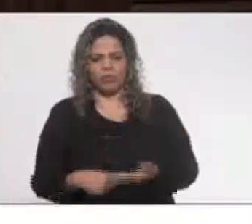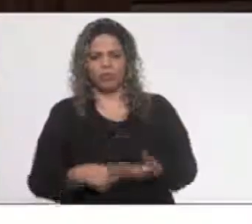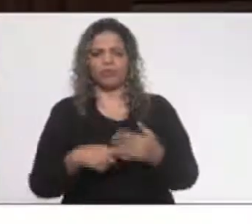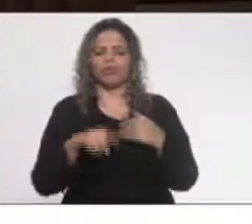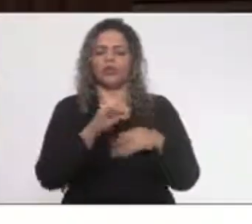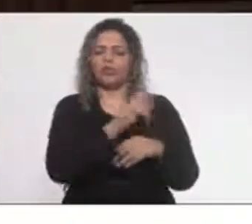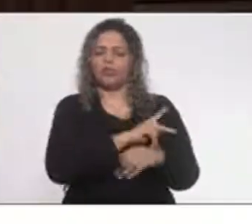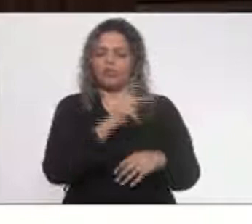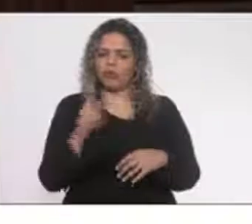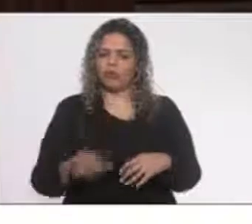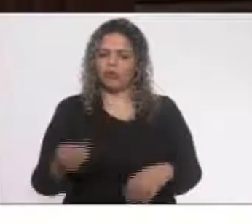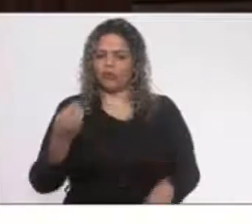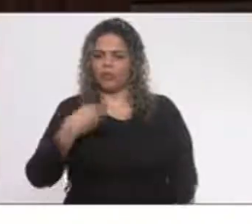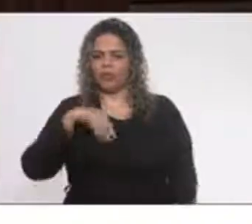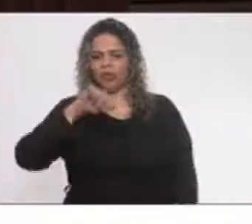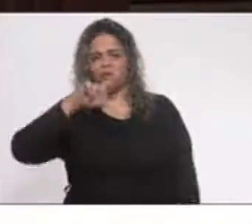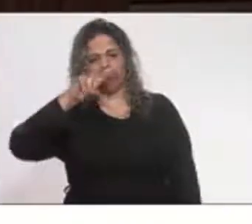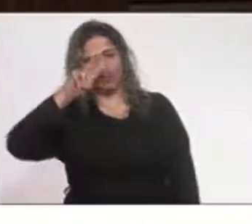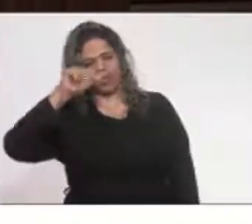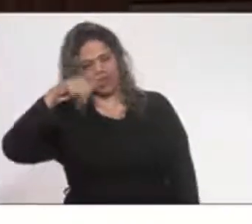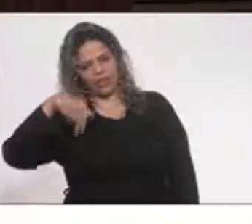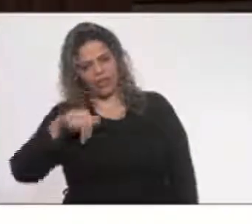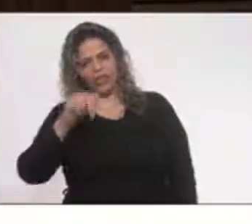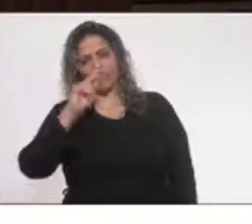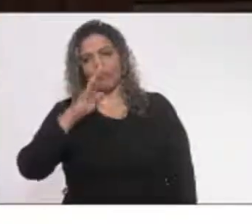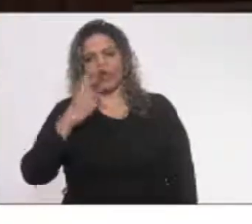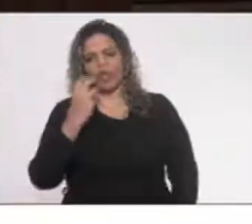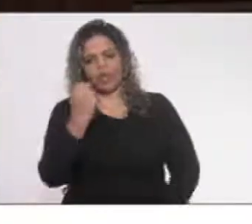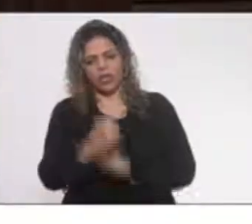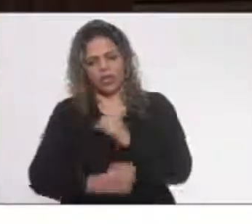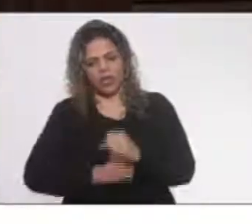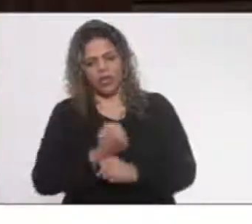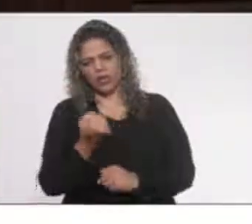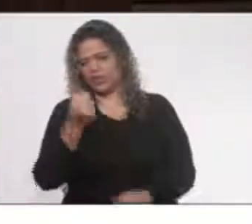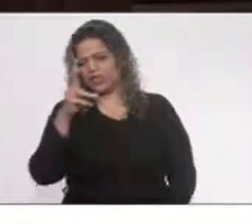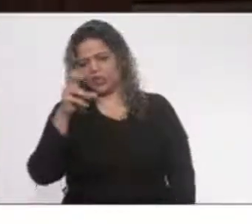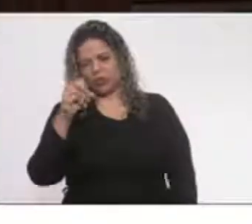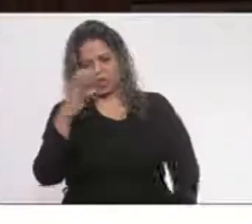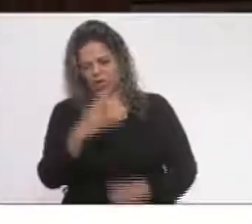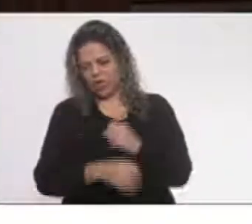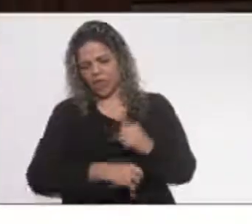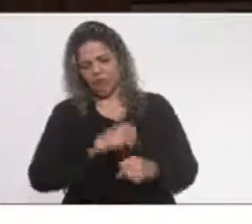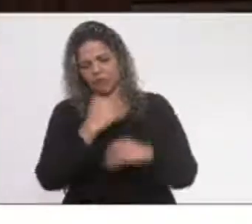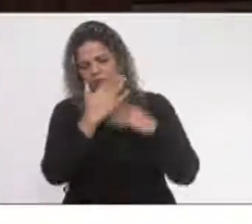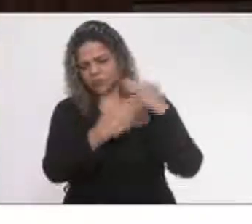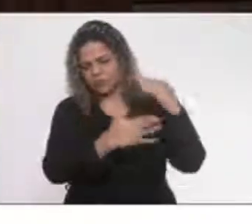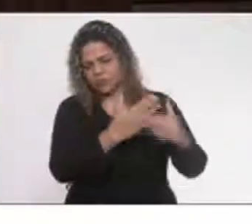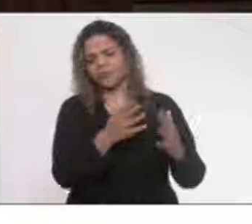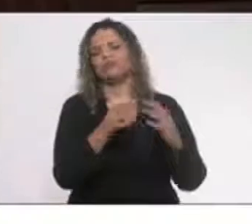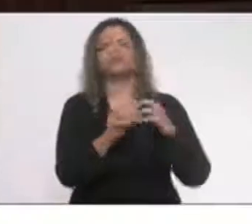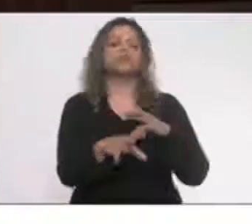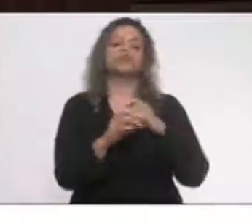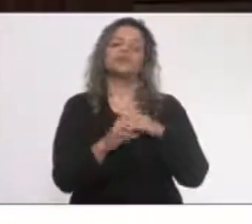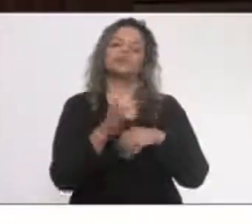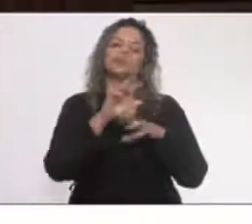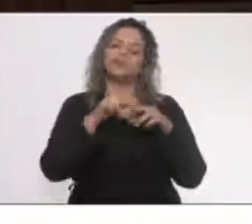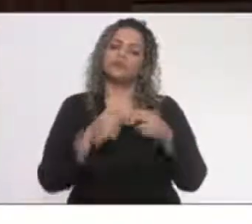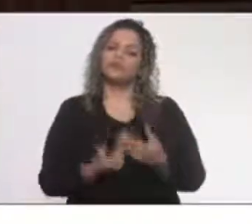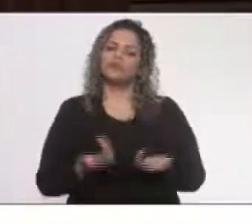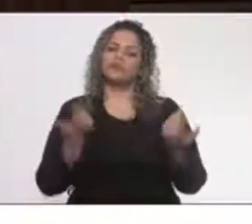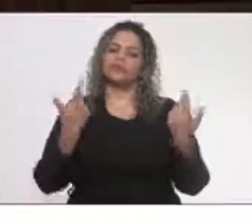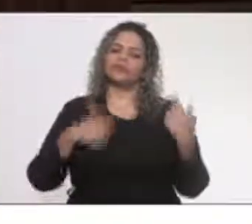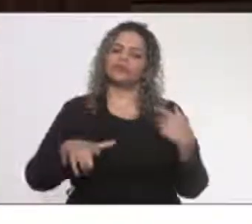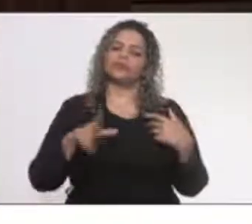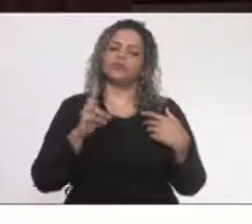da professora Malvina Tuchman, revelado em 40 anos, 50 anos na sua trajetória educacional. Portanto, temos de